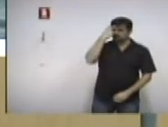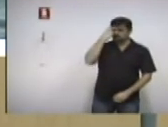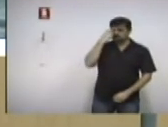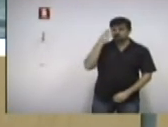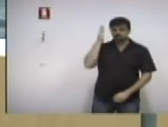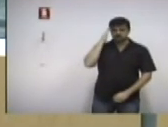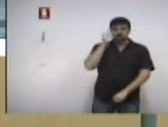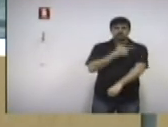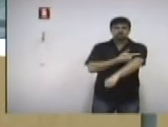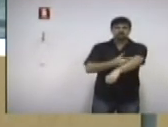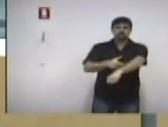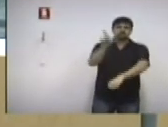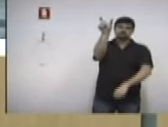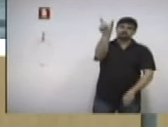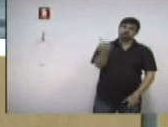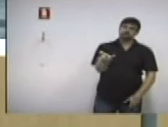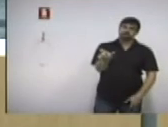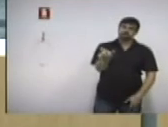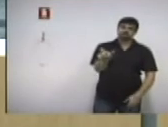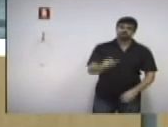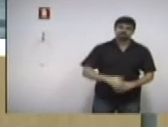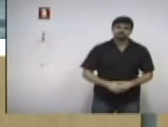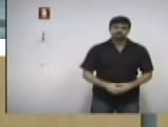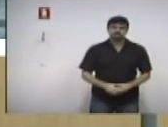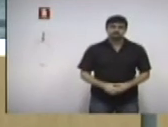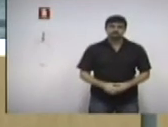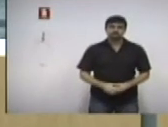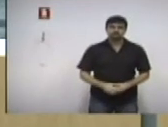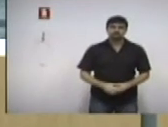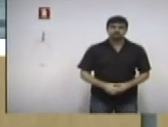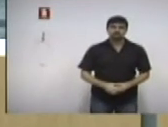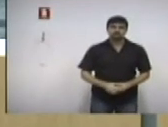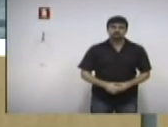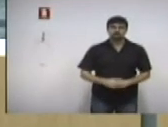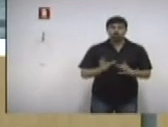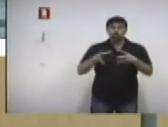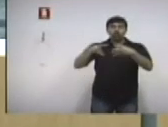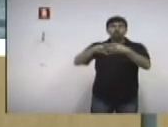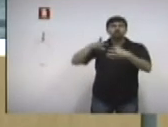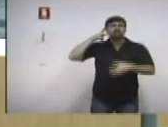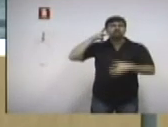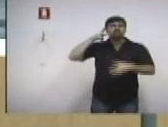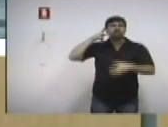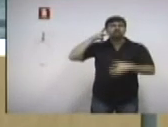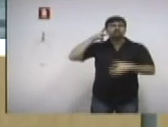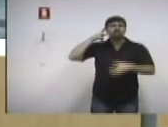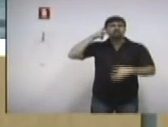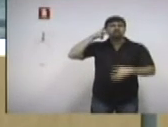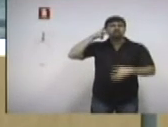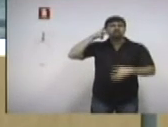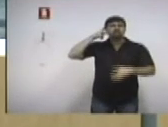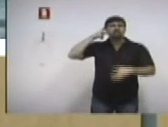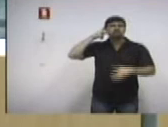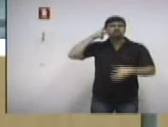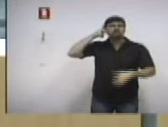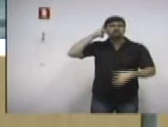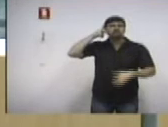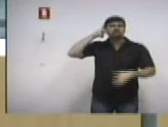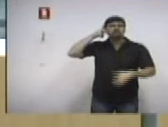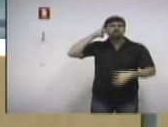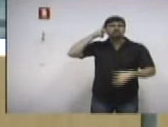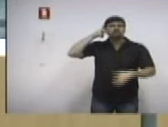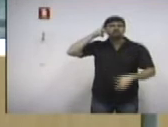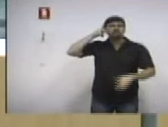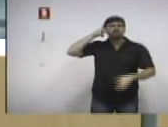sabe que eu respeito muito ele nas opiniões dele e quando eu falo grupo político se tem uma pessoa que